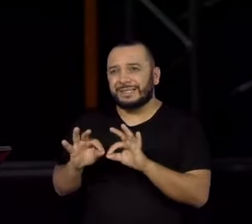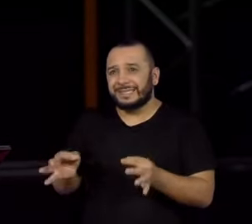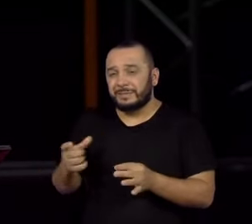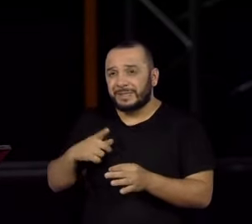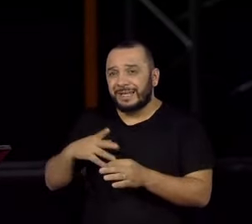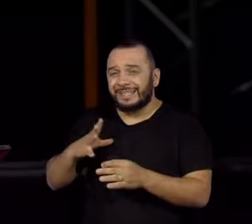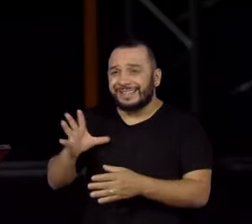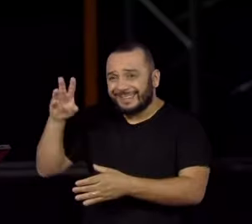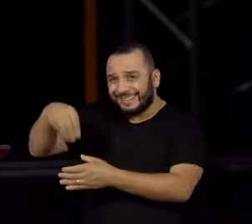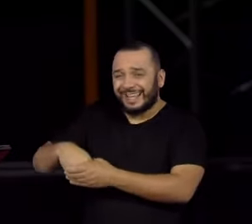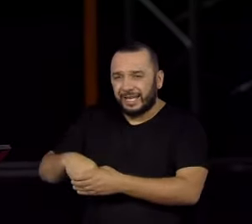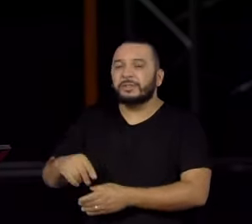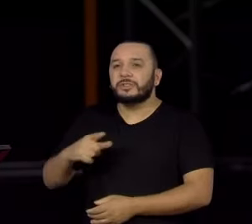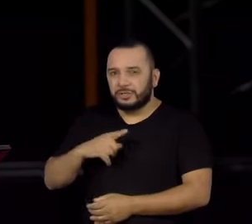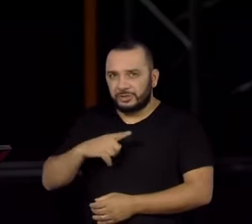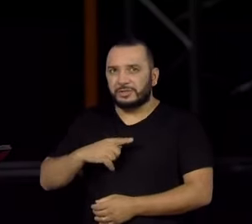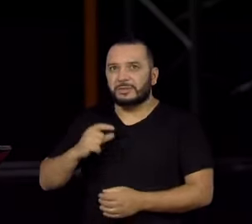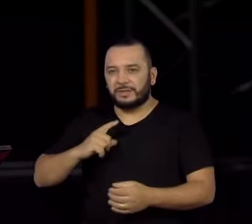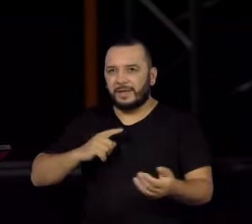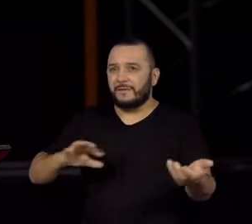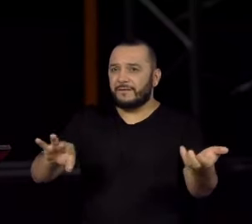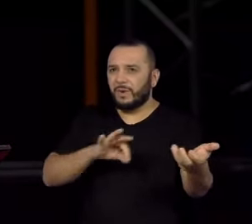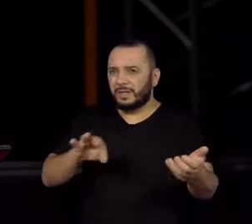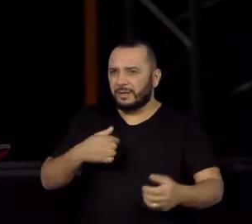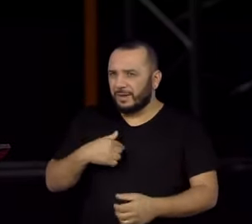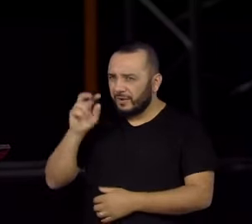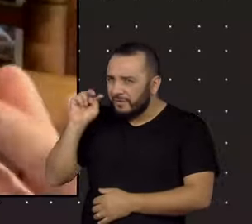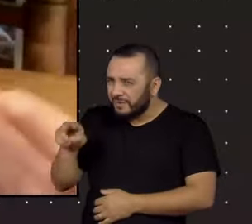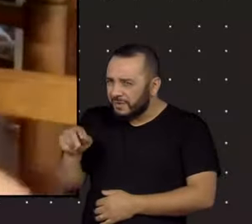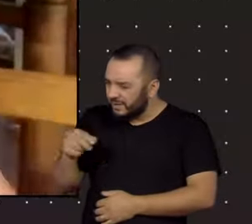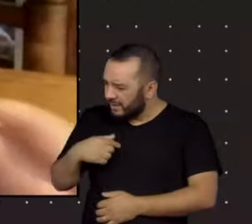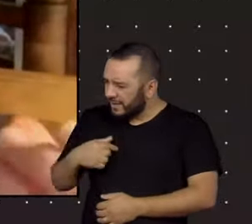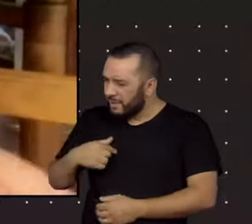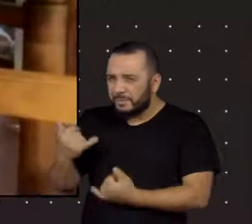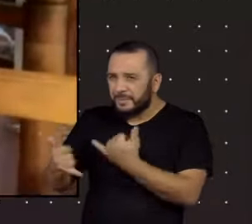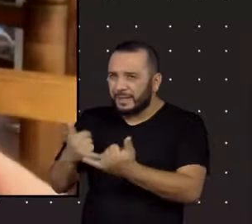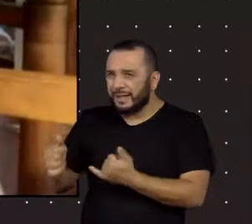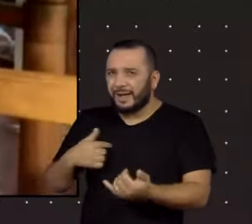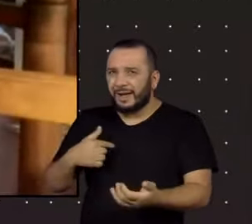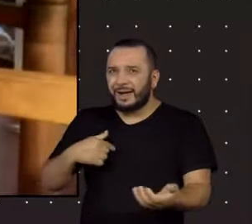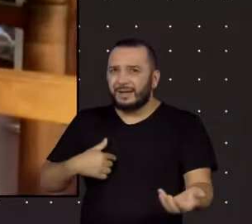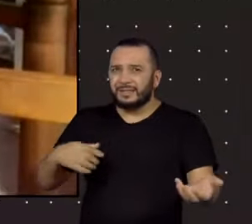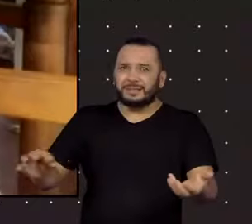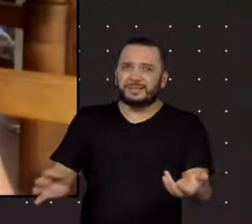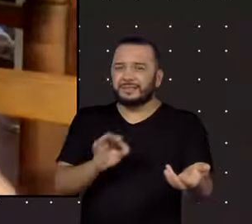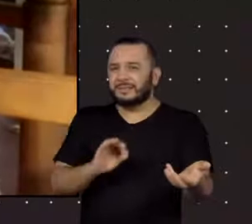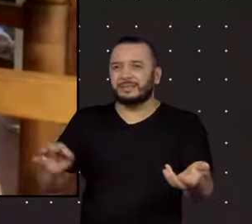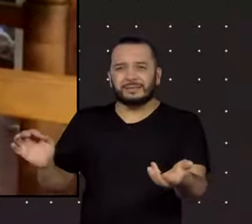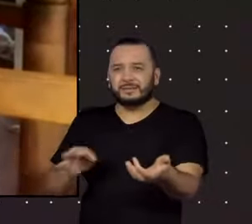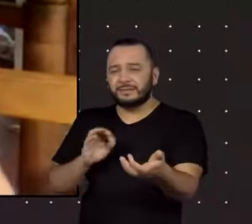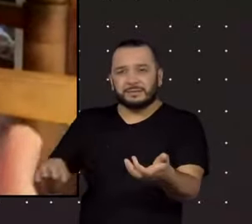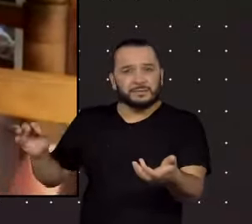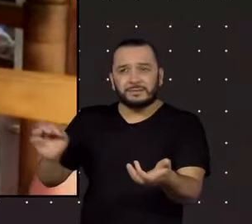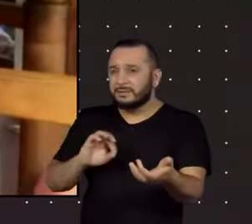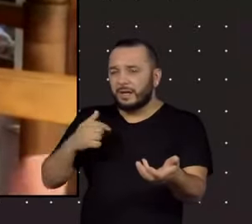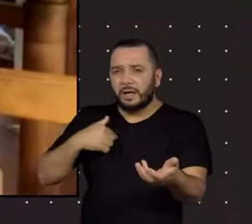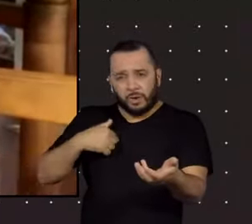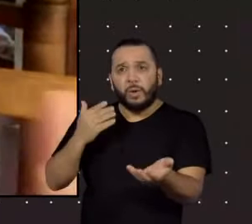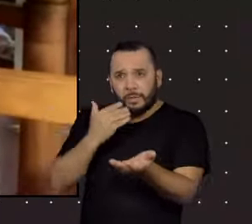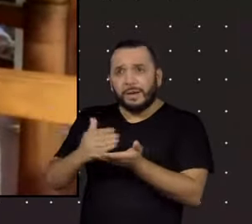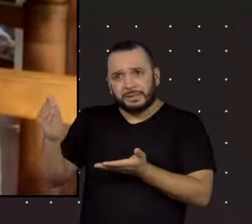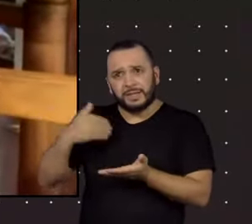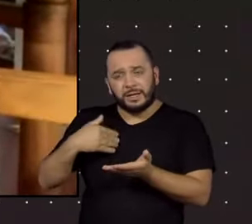violino pequeno, 3/4, menorzinho. E eu comecei a brincar com aquele instrumentinho ali e tal, comecei a mexer naquilo e comecei a tirar sonoridades